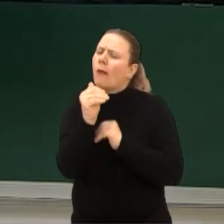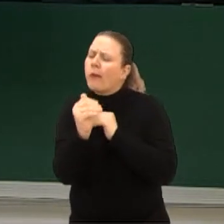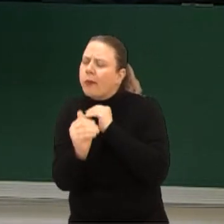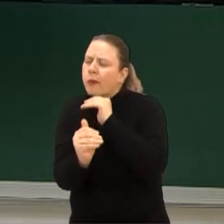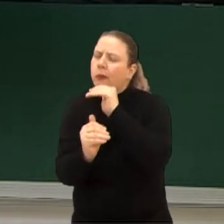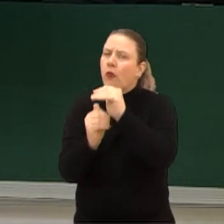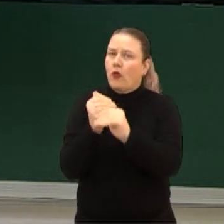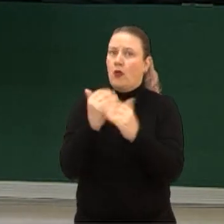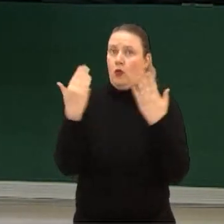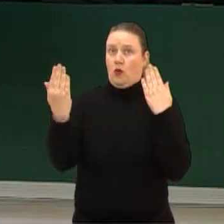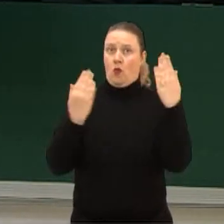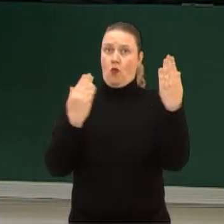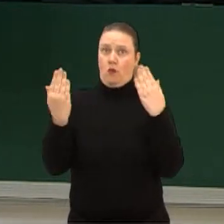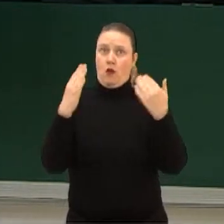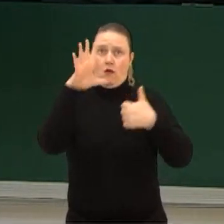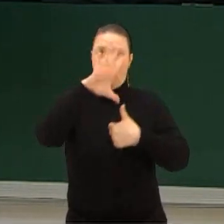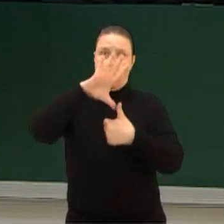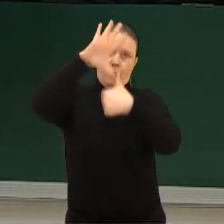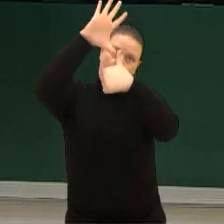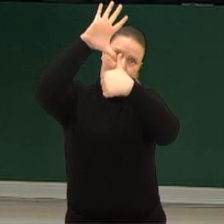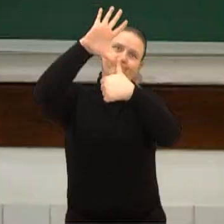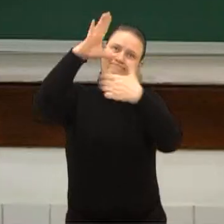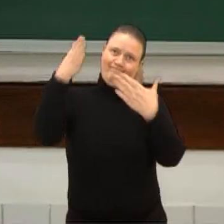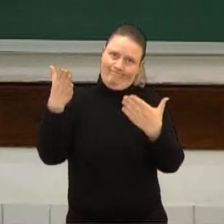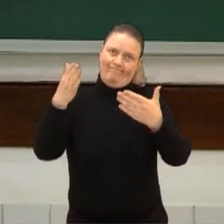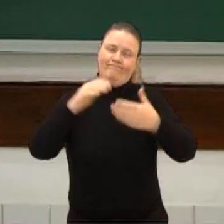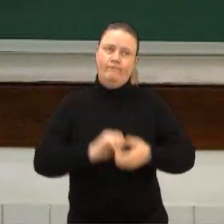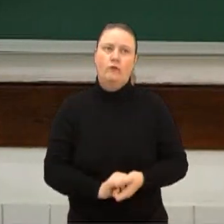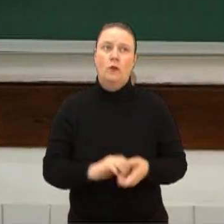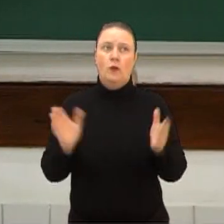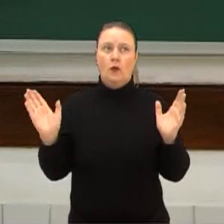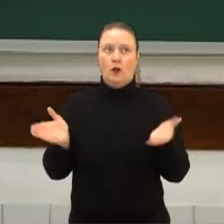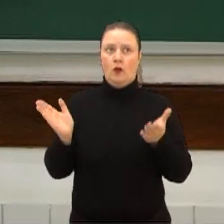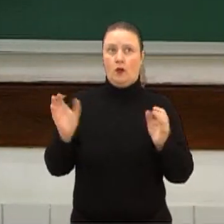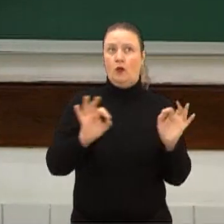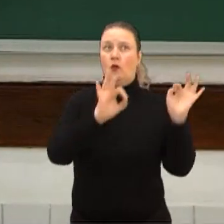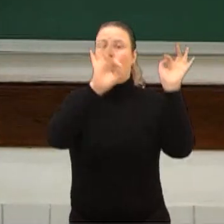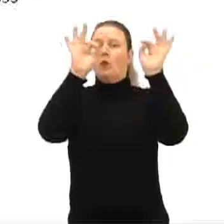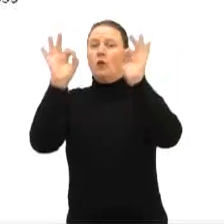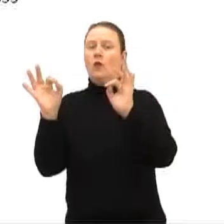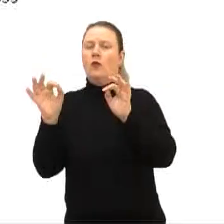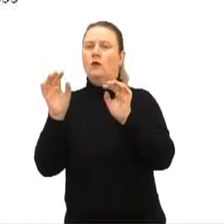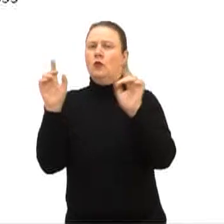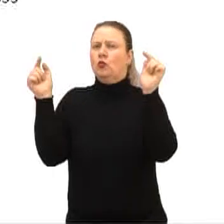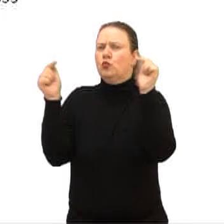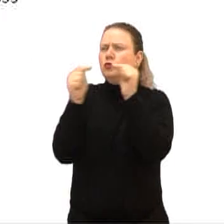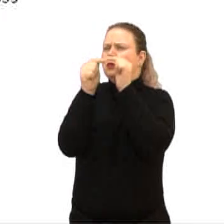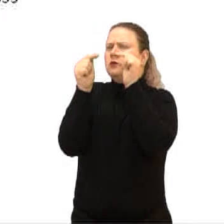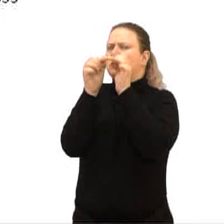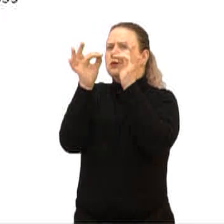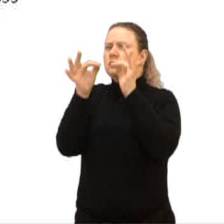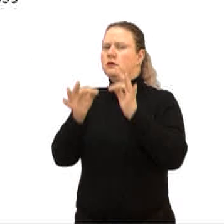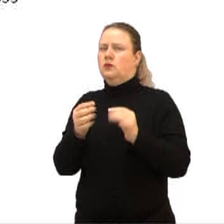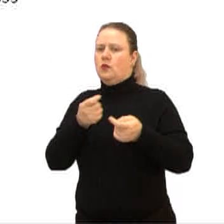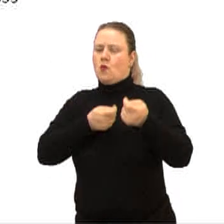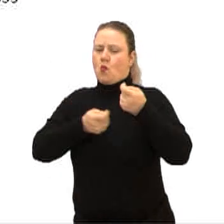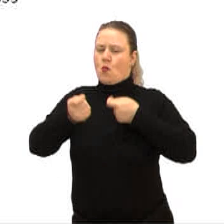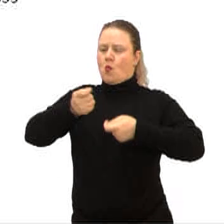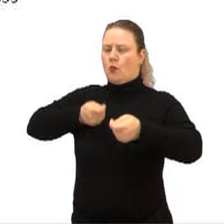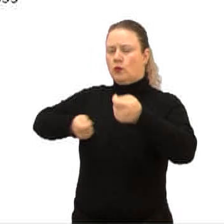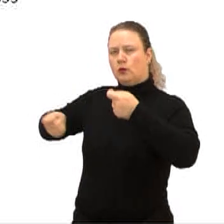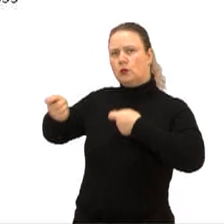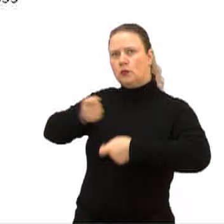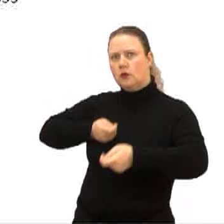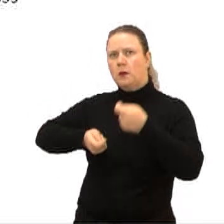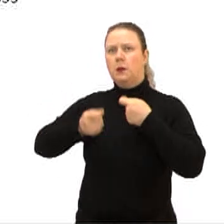com a América parte norte. Já quando olhamos o outro aspecto ligado à economia, logicamente a gente olha as